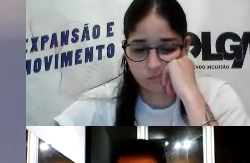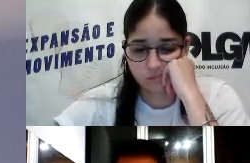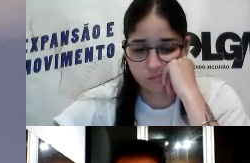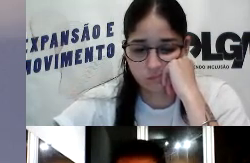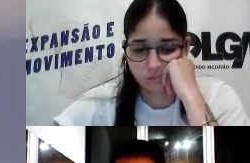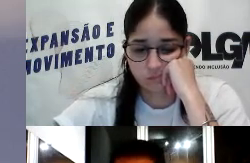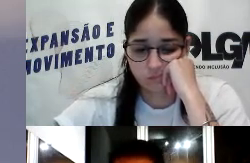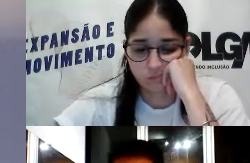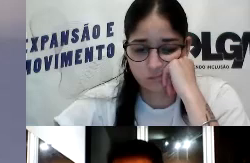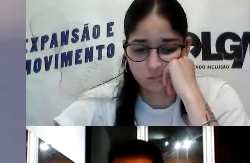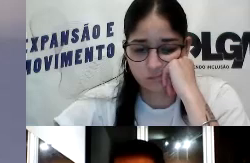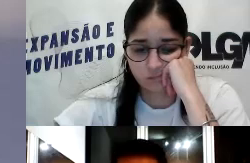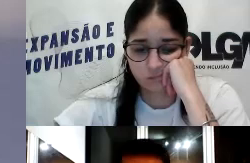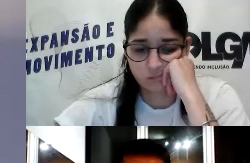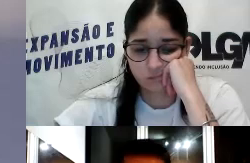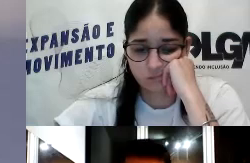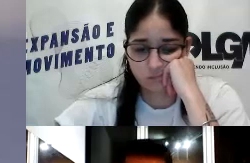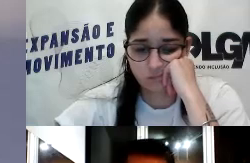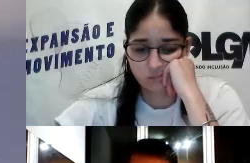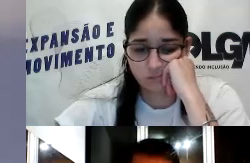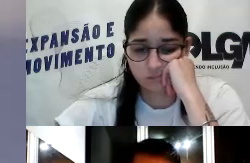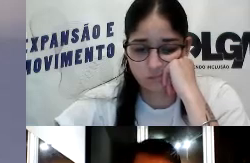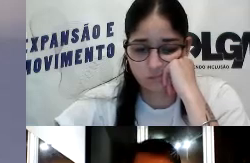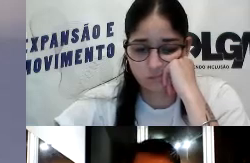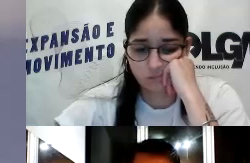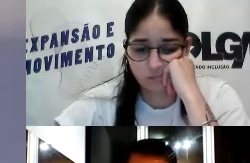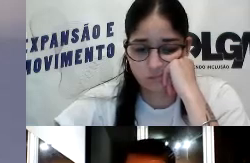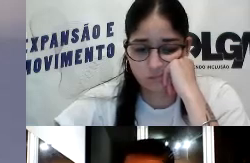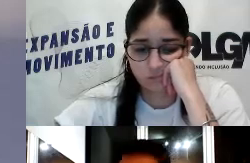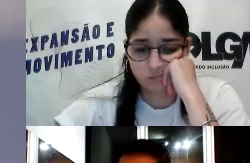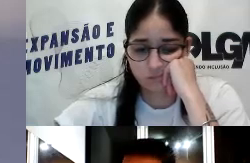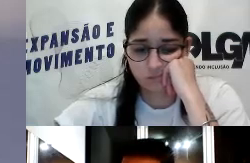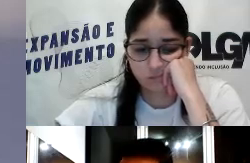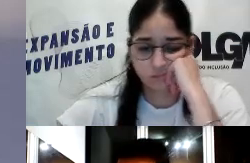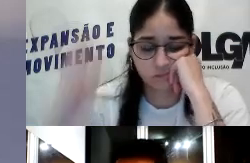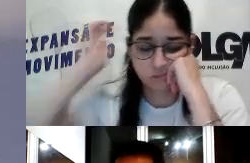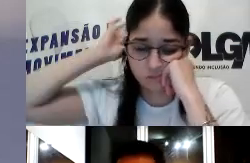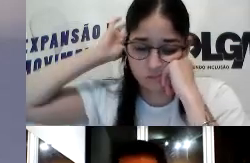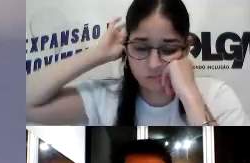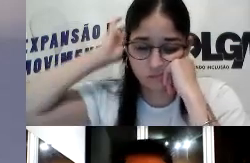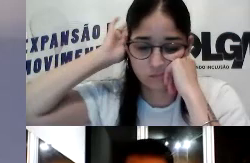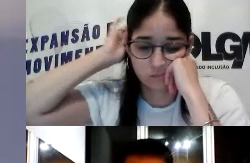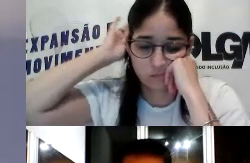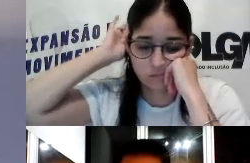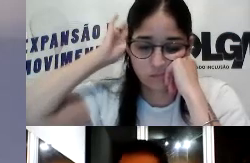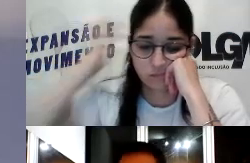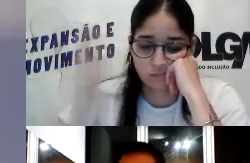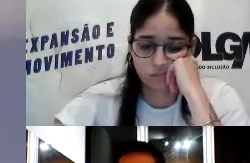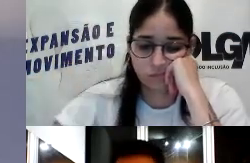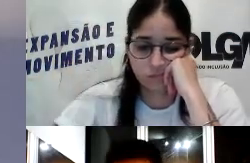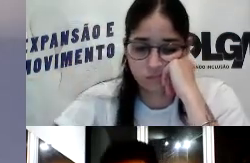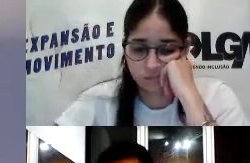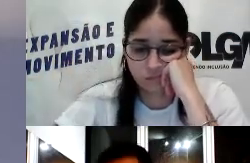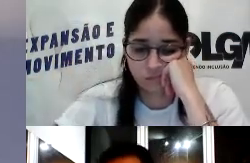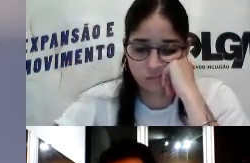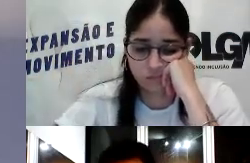compreensão. A Flávia e o Rodolfo perceberam que desde o primeiro médico que conversou com eles e